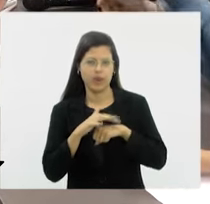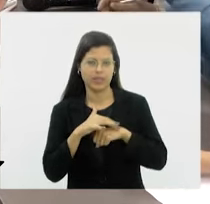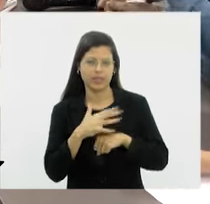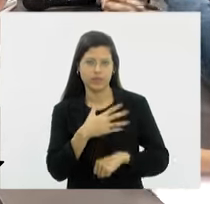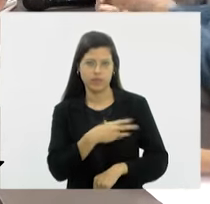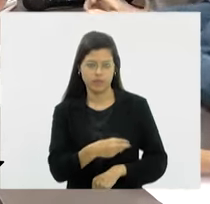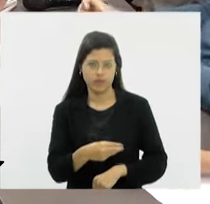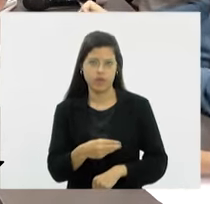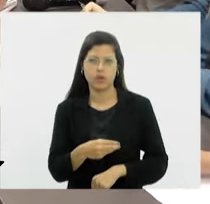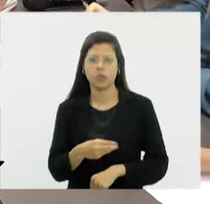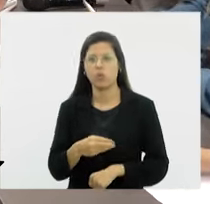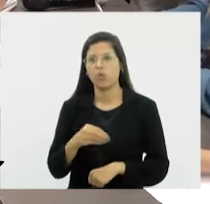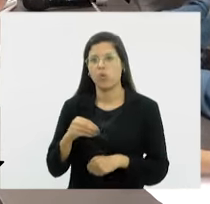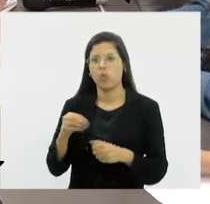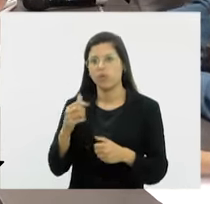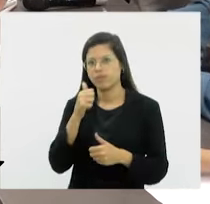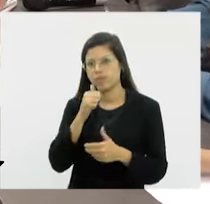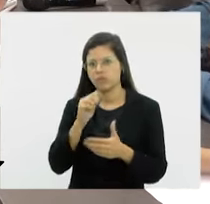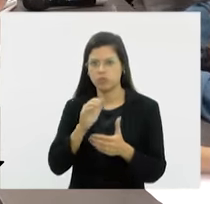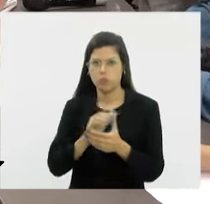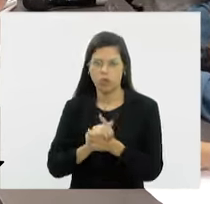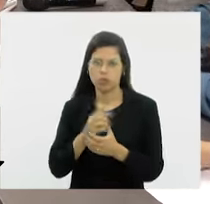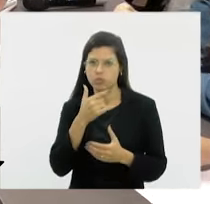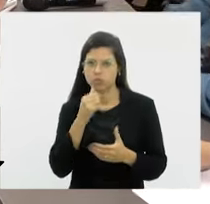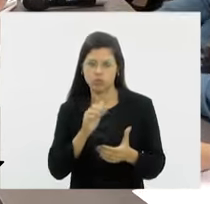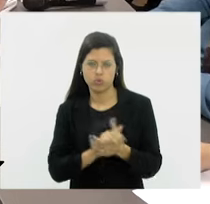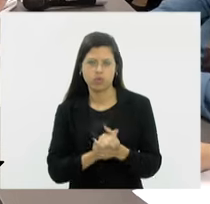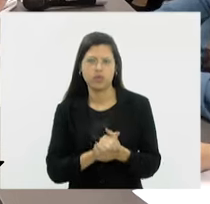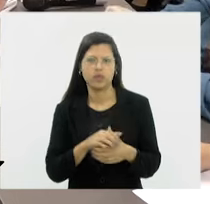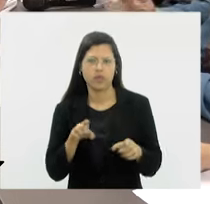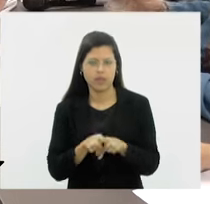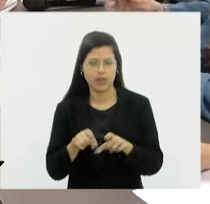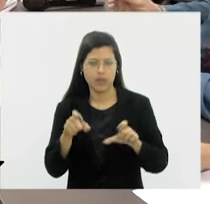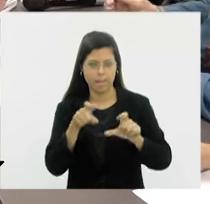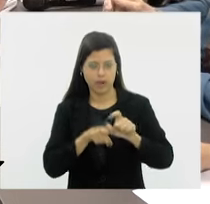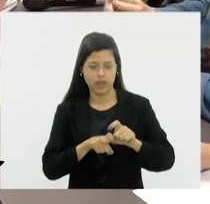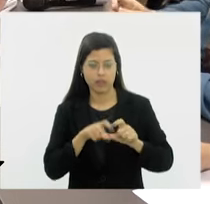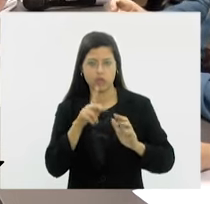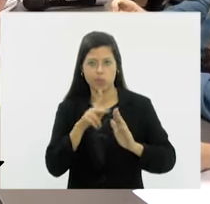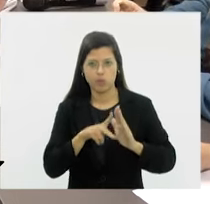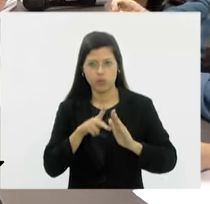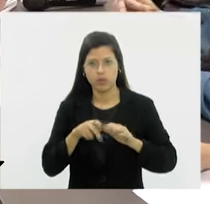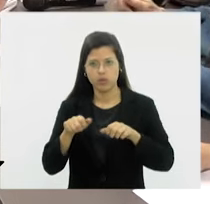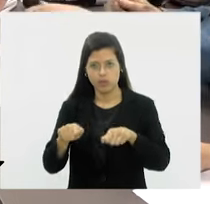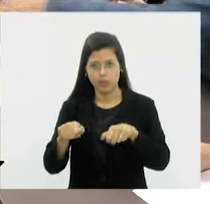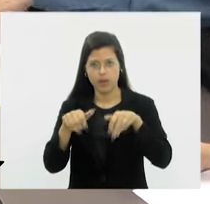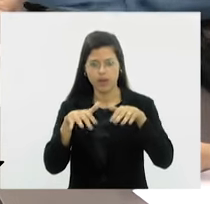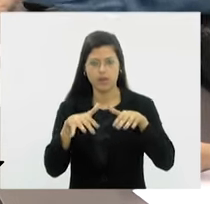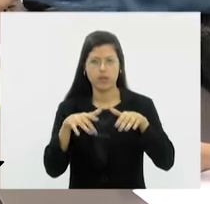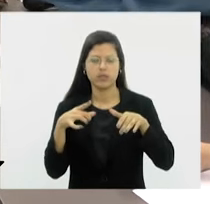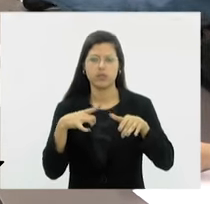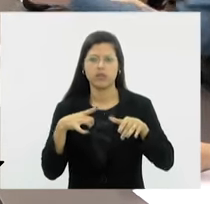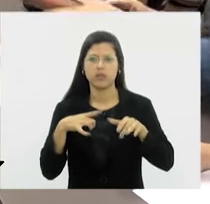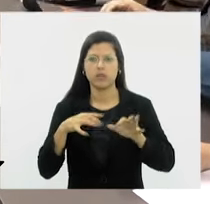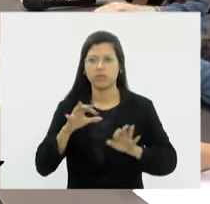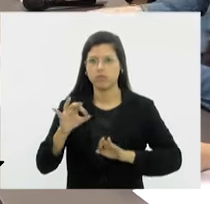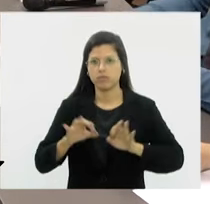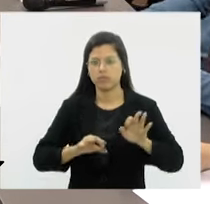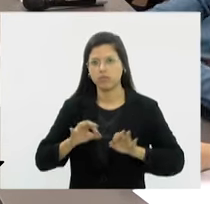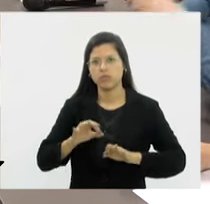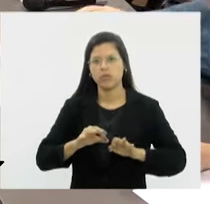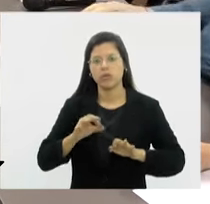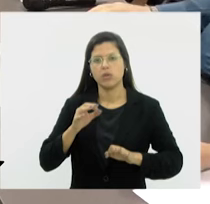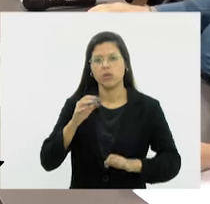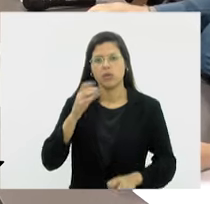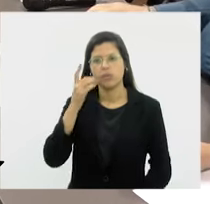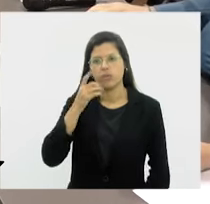dependentes. Esse projeto foi ao plenário e foi objeto de uma questão de ordem levantada pelo deputado Luiz Paulo na